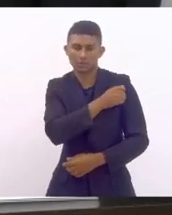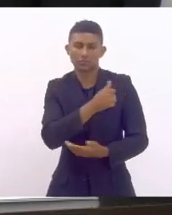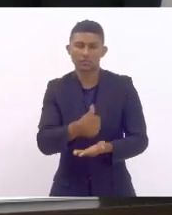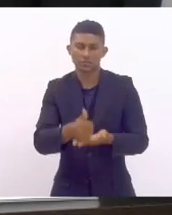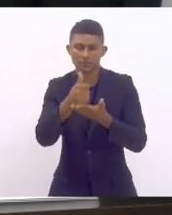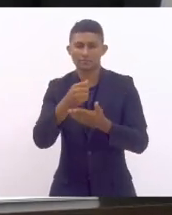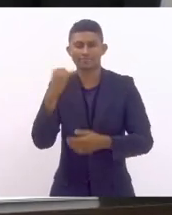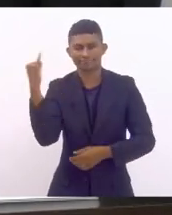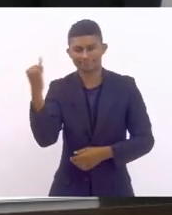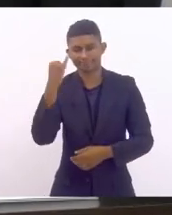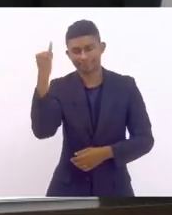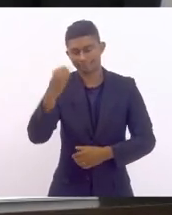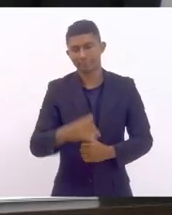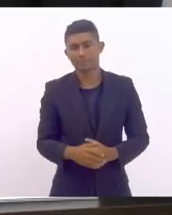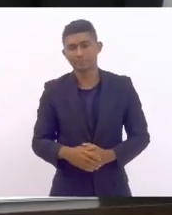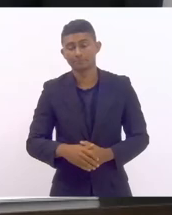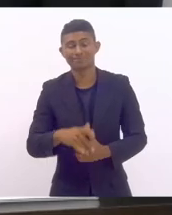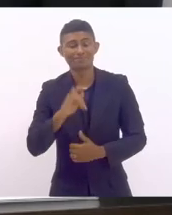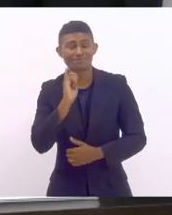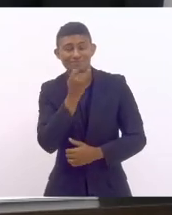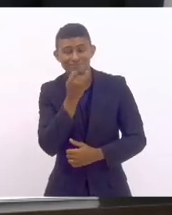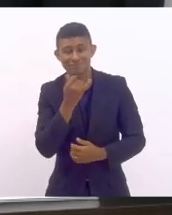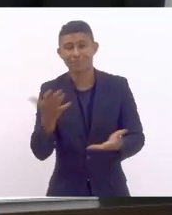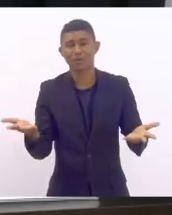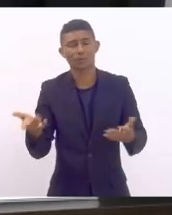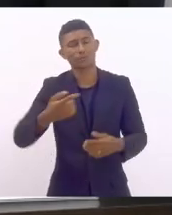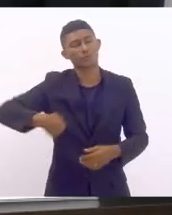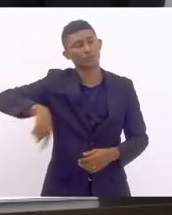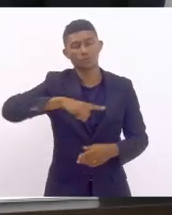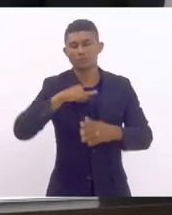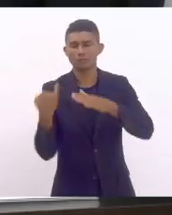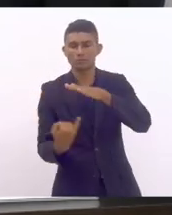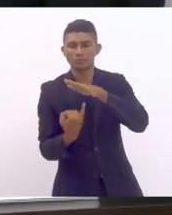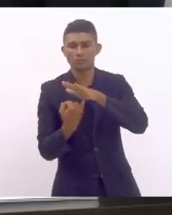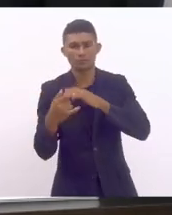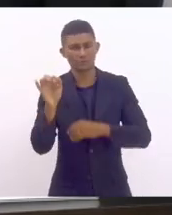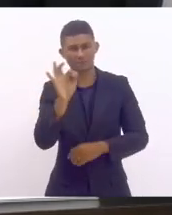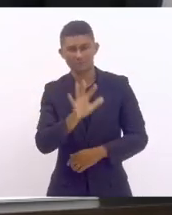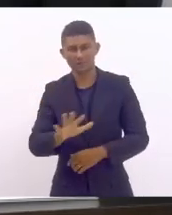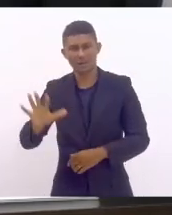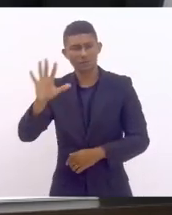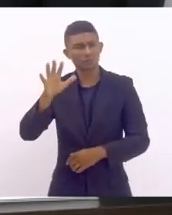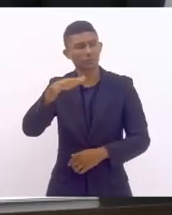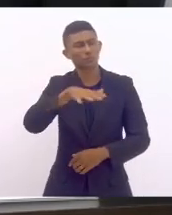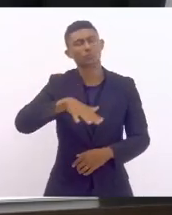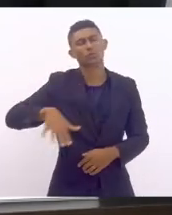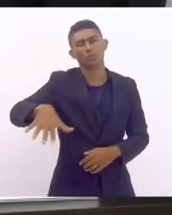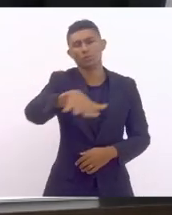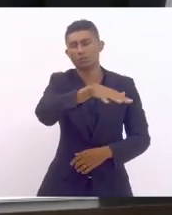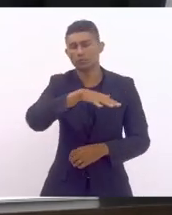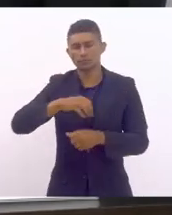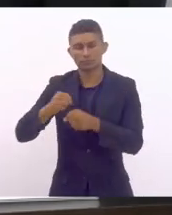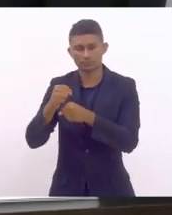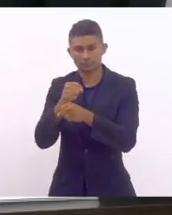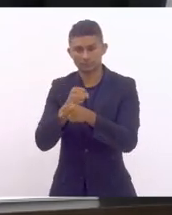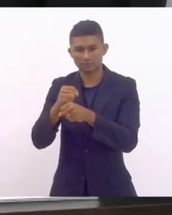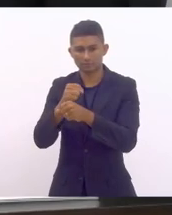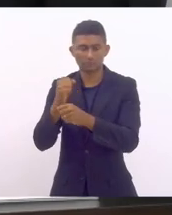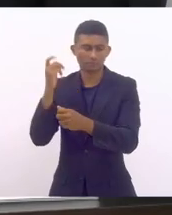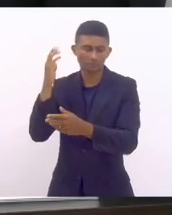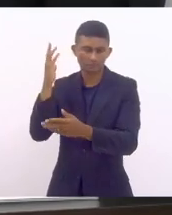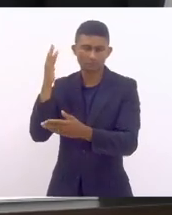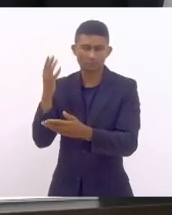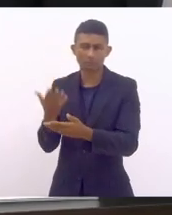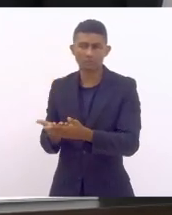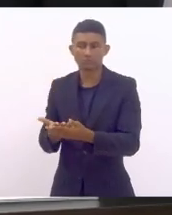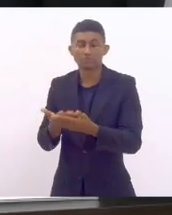Infelizmente hoje para nós estou instituições federais é ao longo de seis anos quando a gente fala do